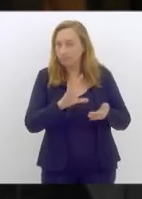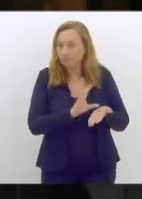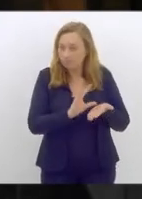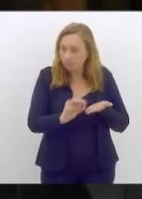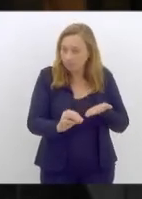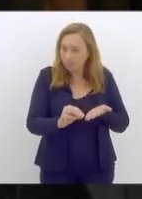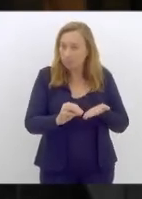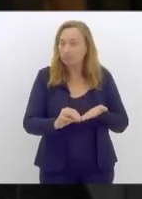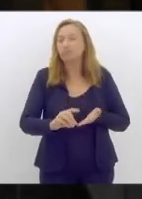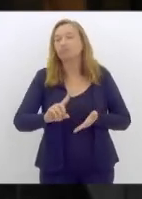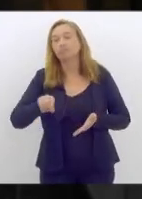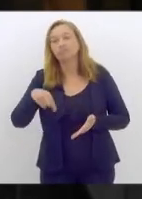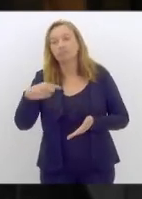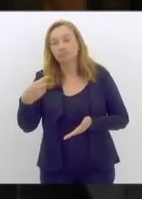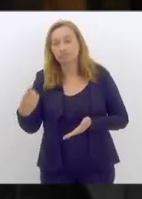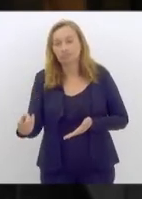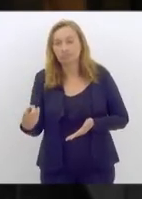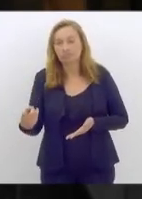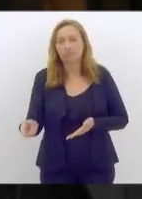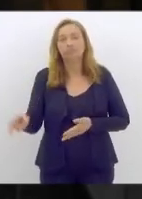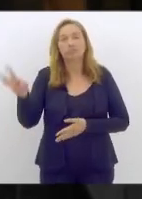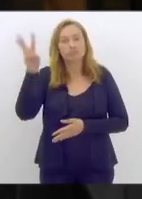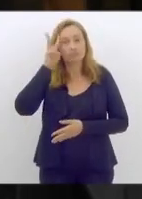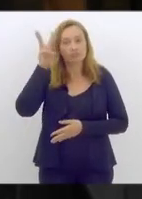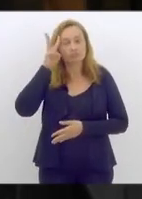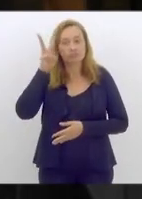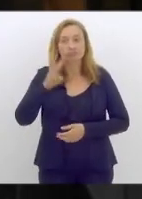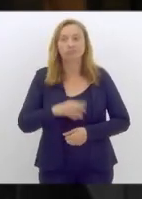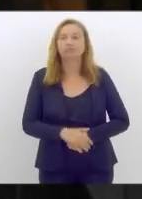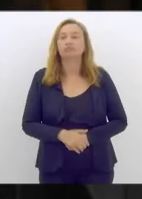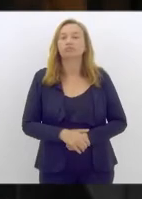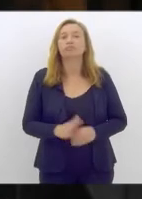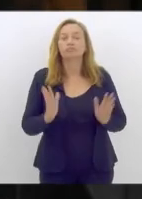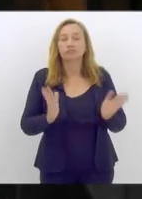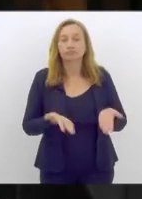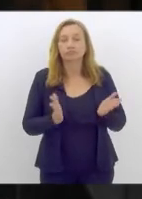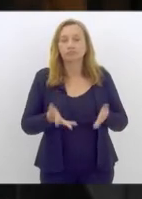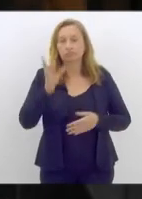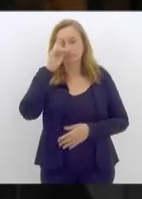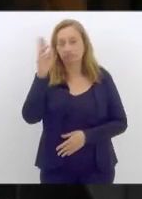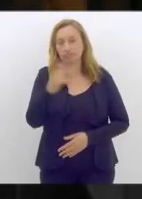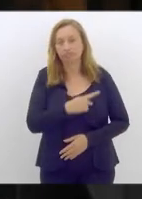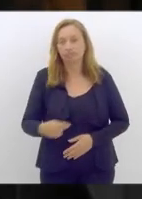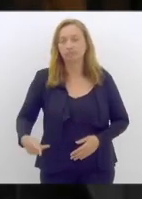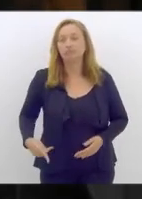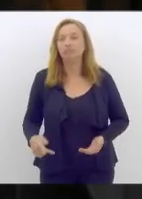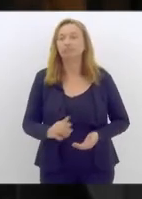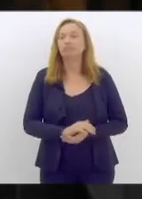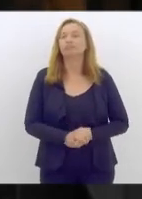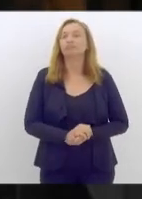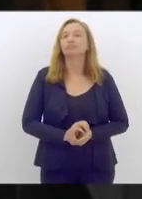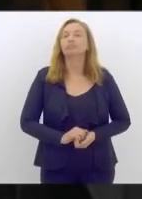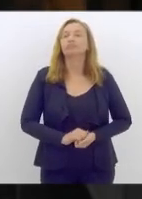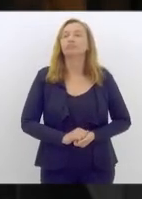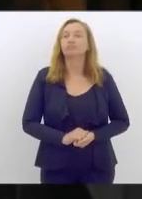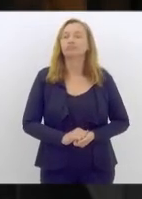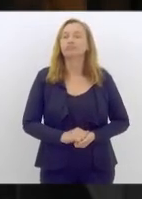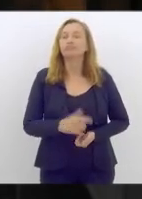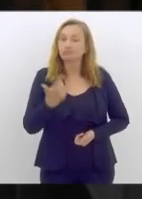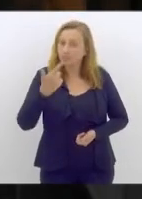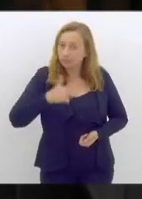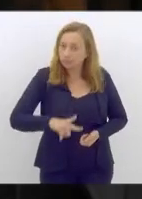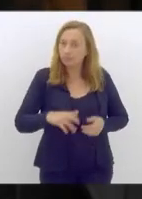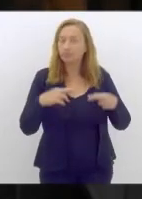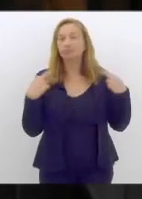na próxima terça-feira e hoje o seu presidente nova